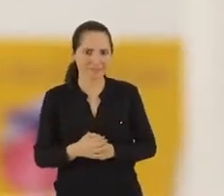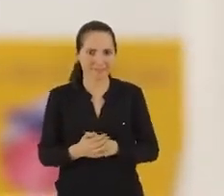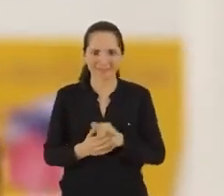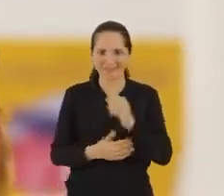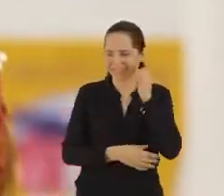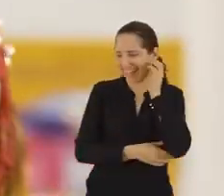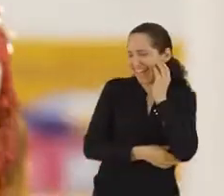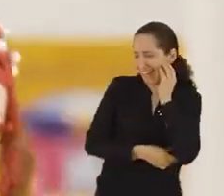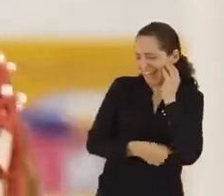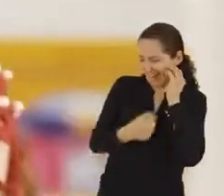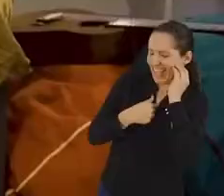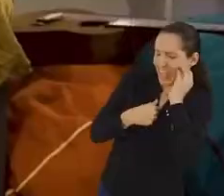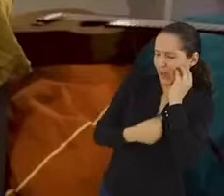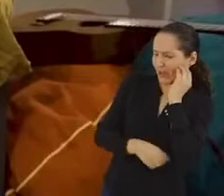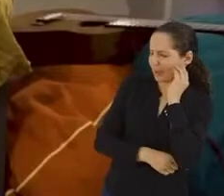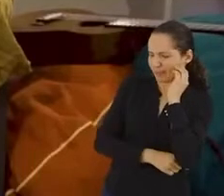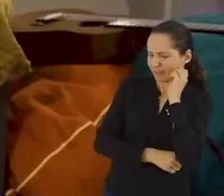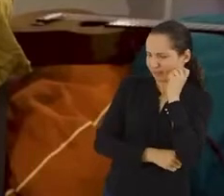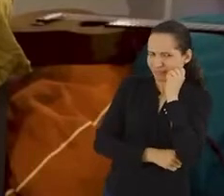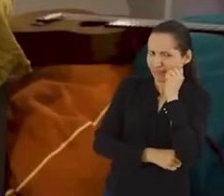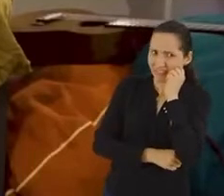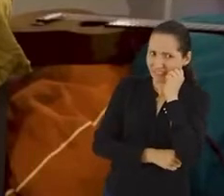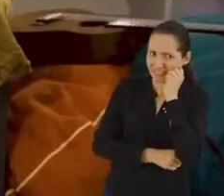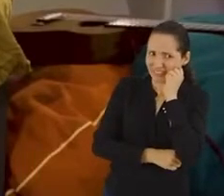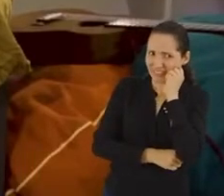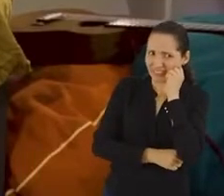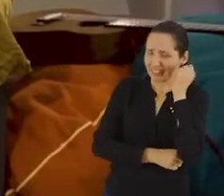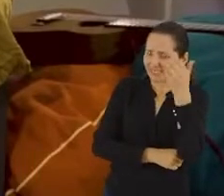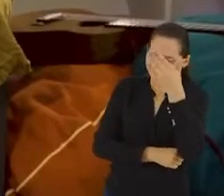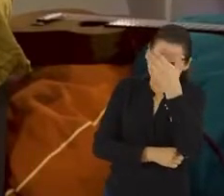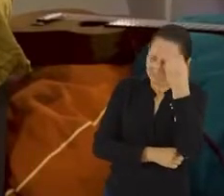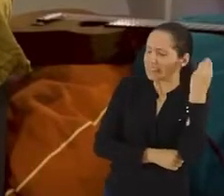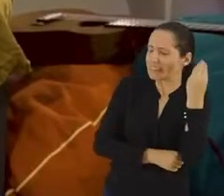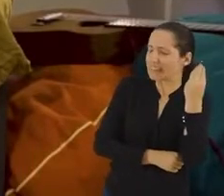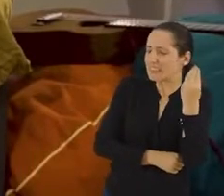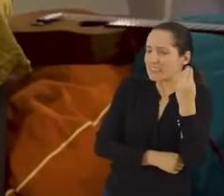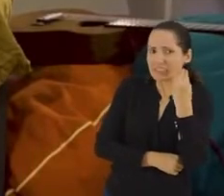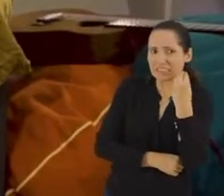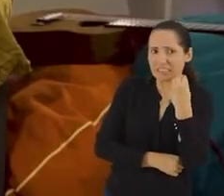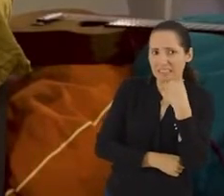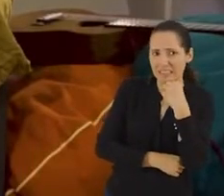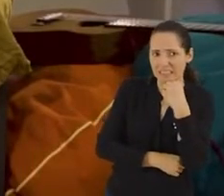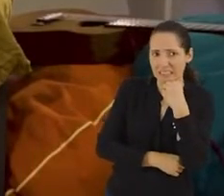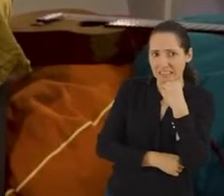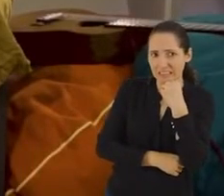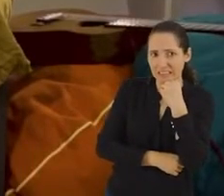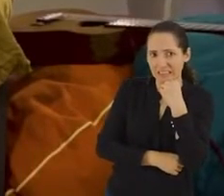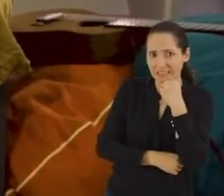Eu, querido, eu nem me lembro mais, mas se você quiser tentar...